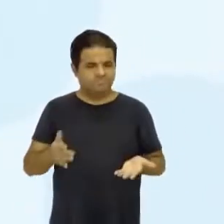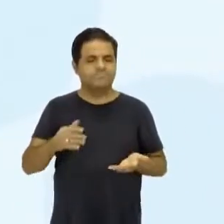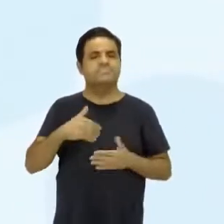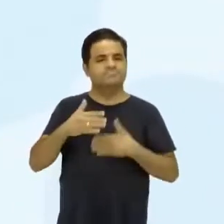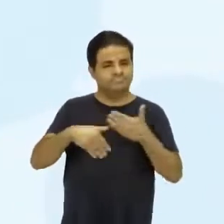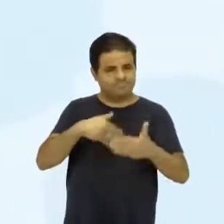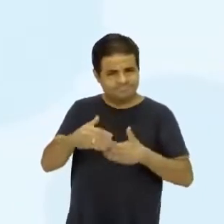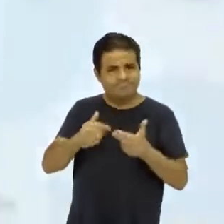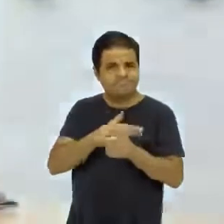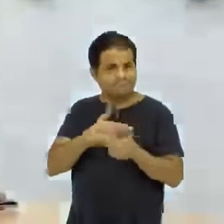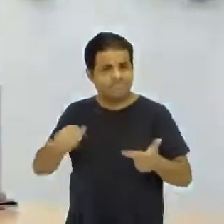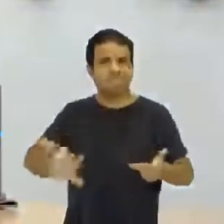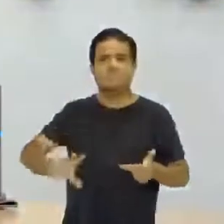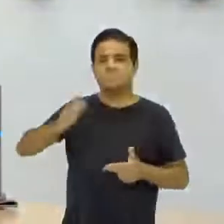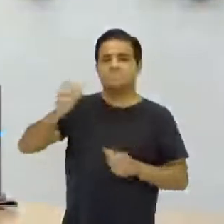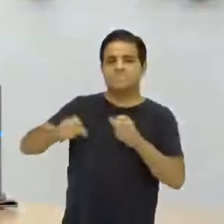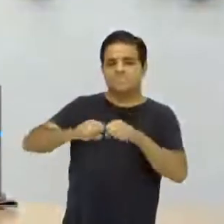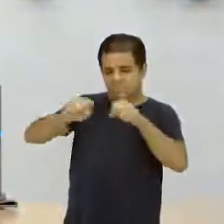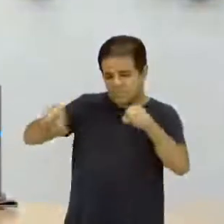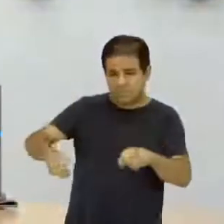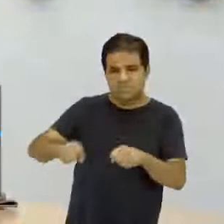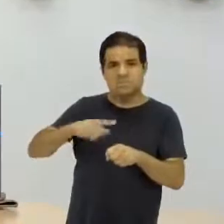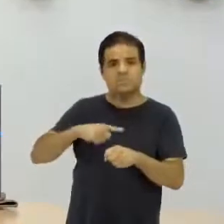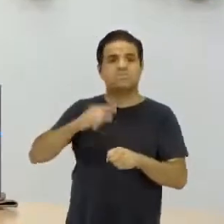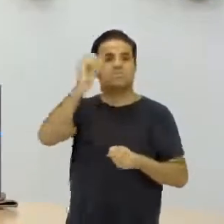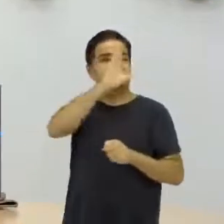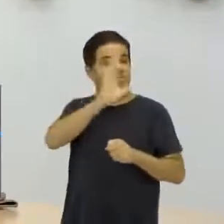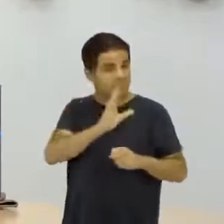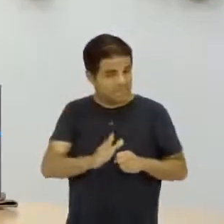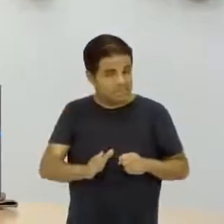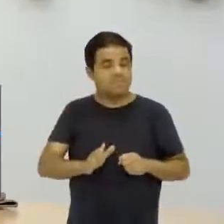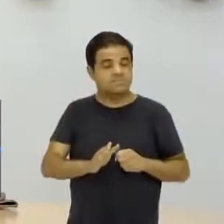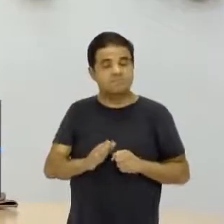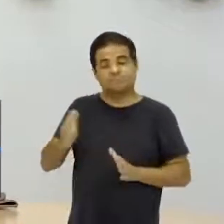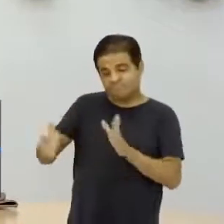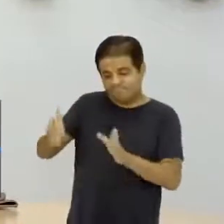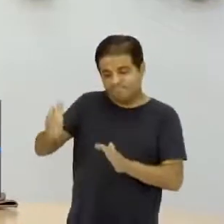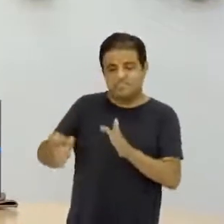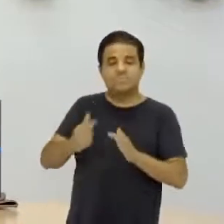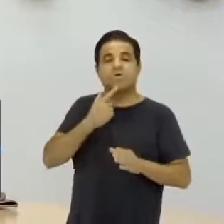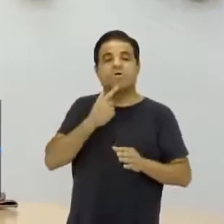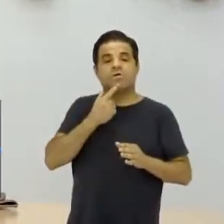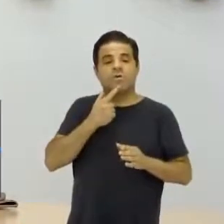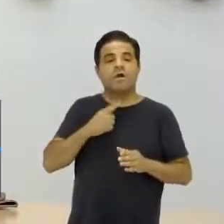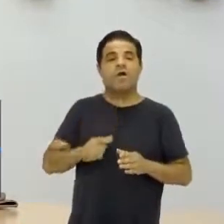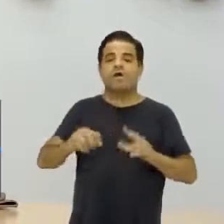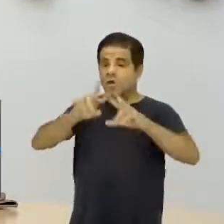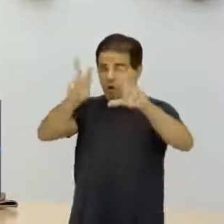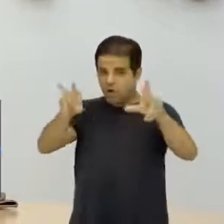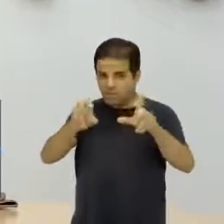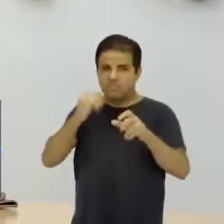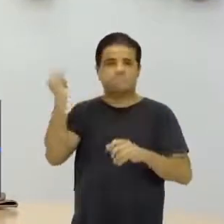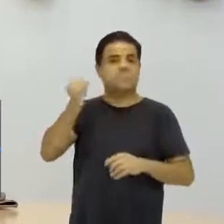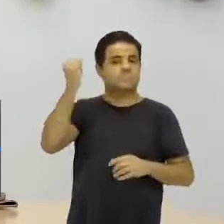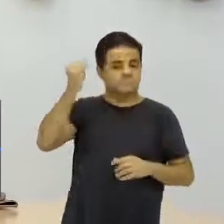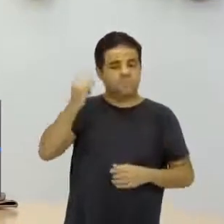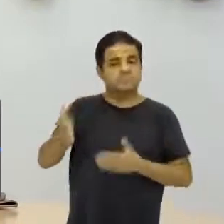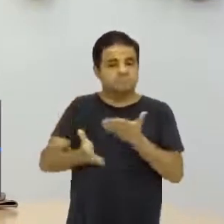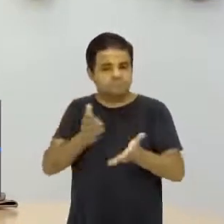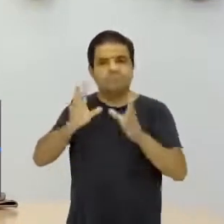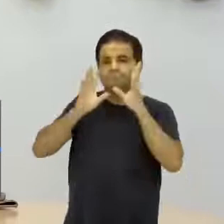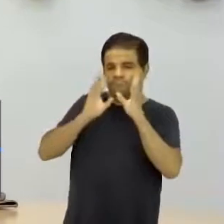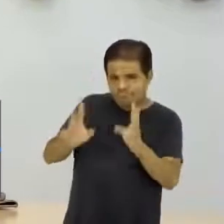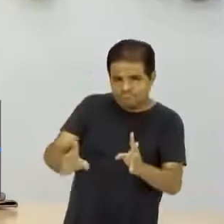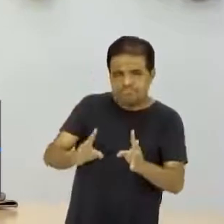das consequências deste sistema que nós tivemos aqui no Brasil. Então, quando nós falamos, é um tema muito pertinente para ser